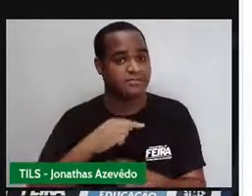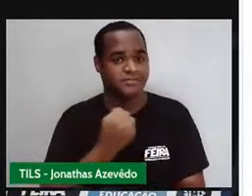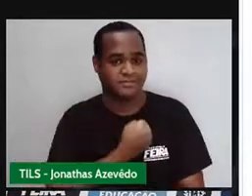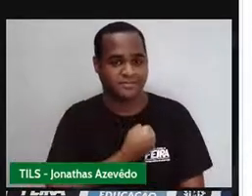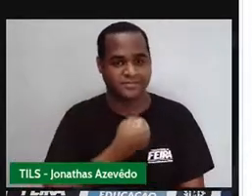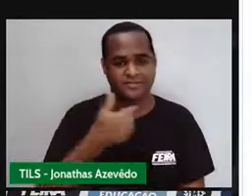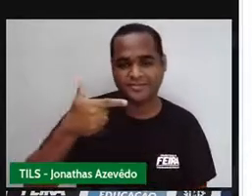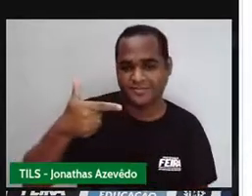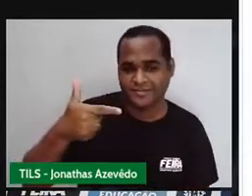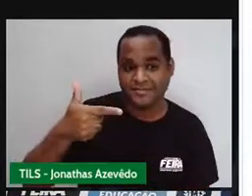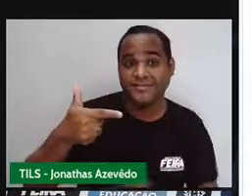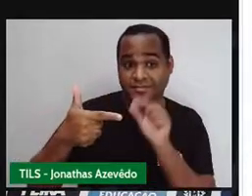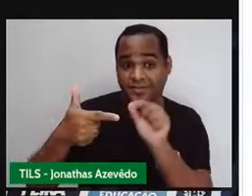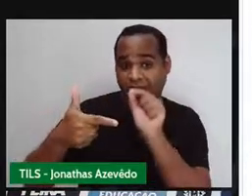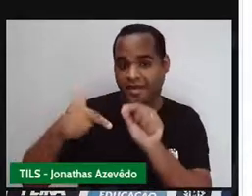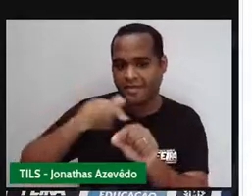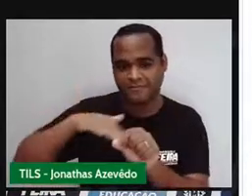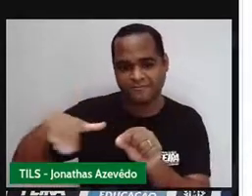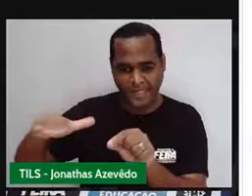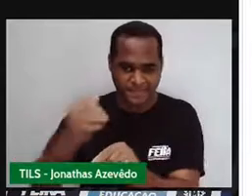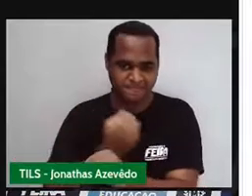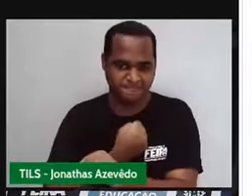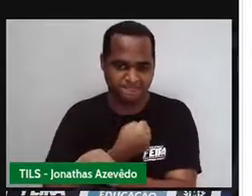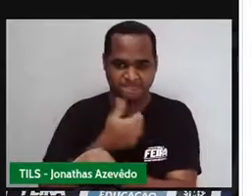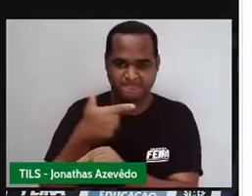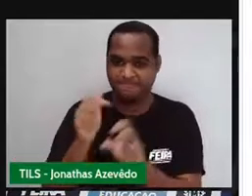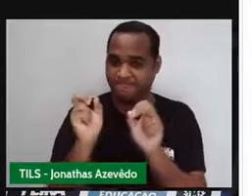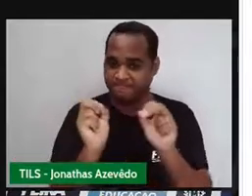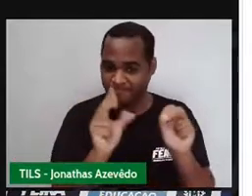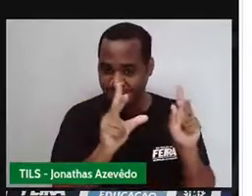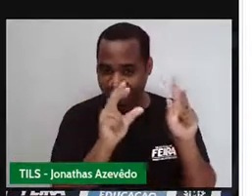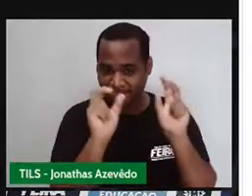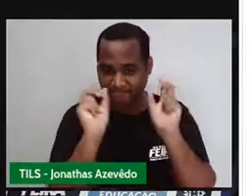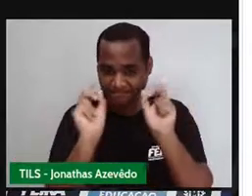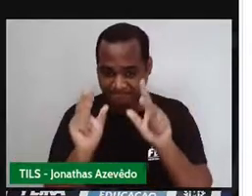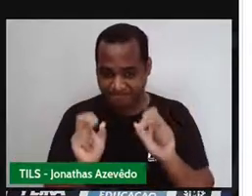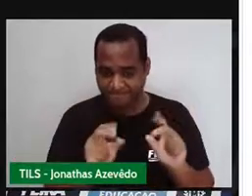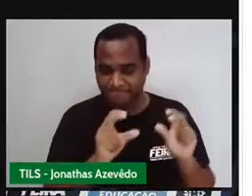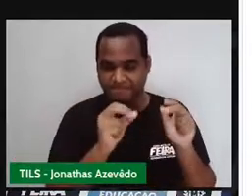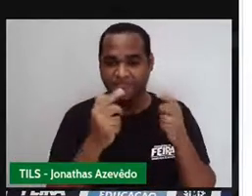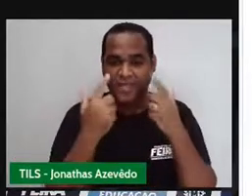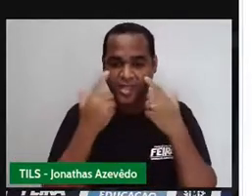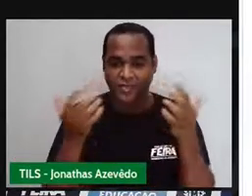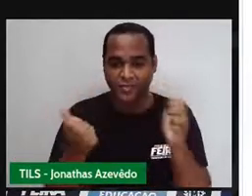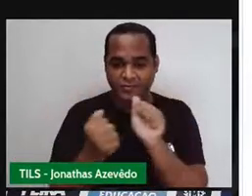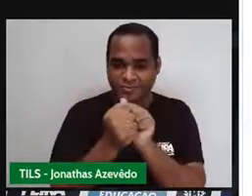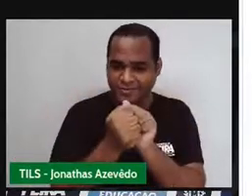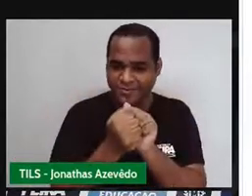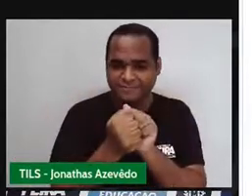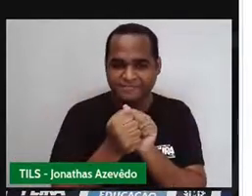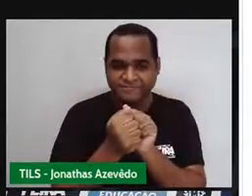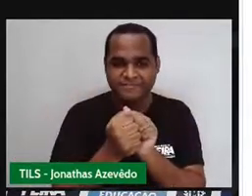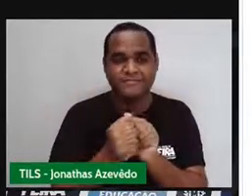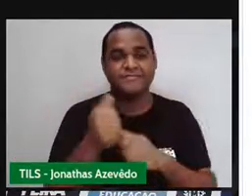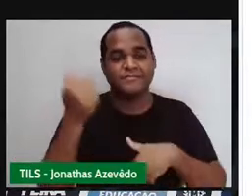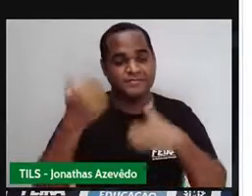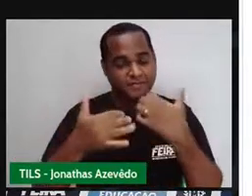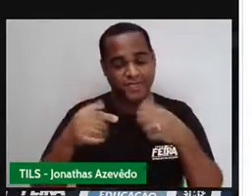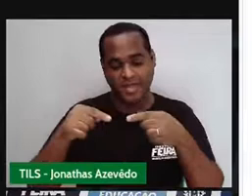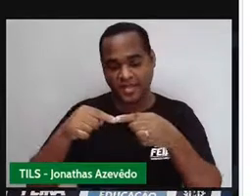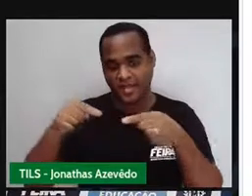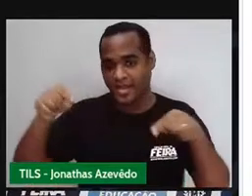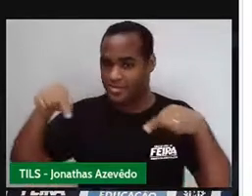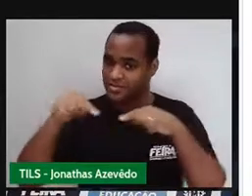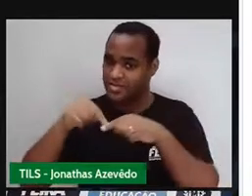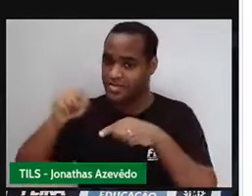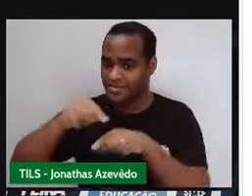oac2 área do quarto dois belezinha pronto Acompanha comigo a área do banheiro